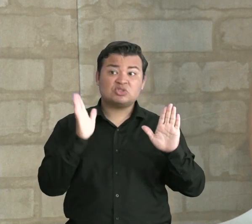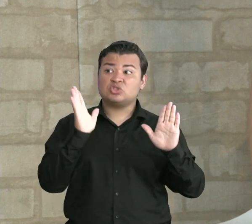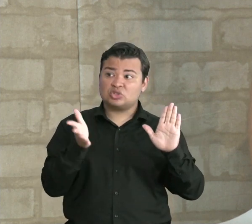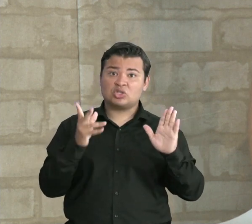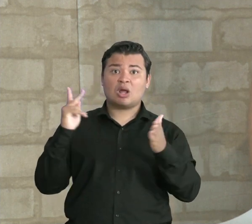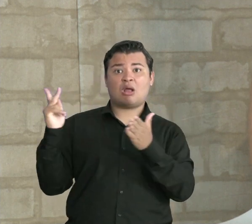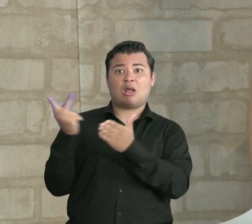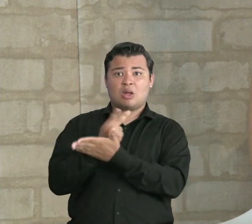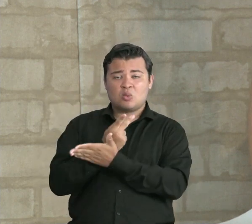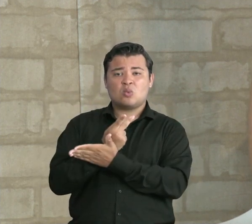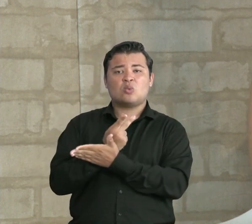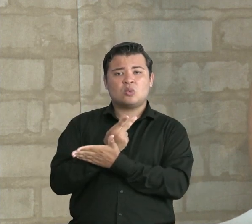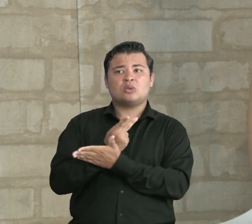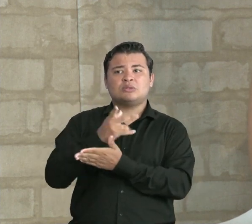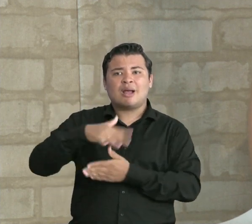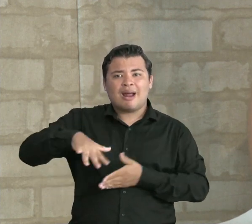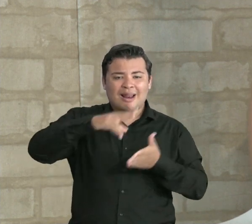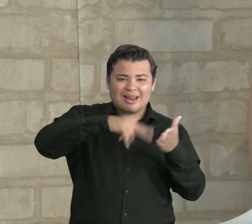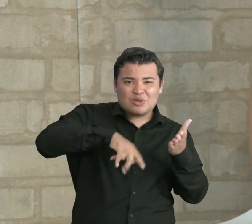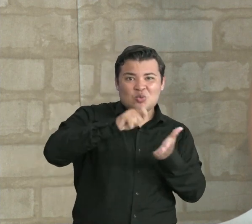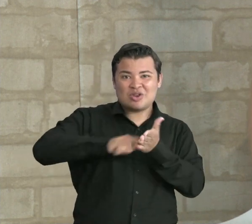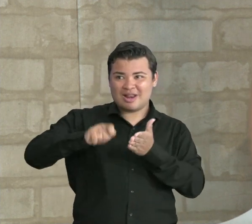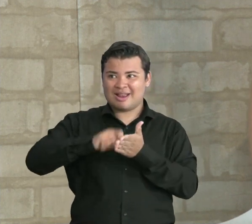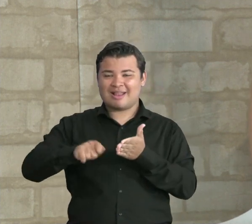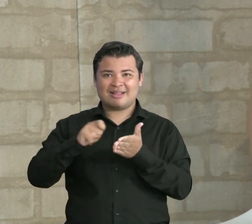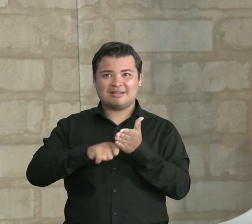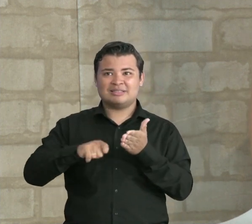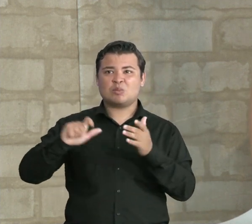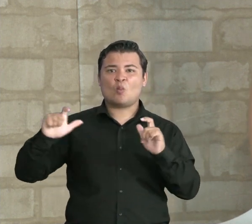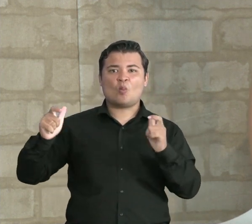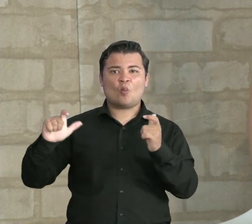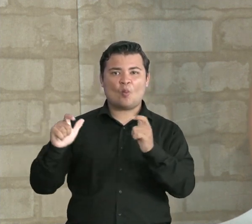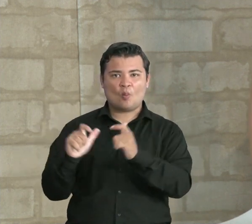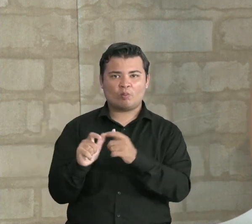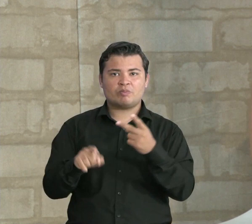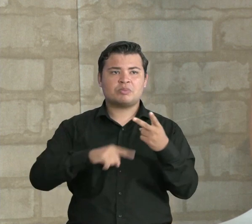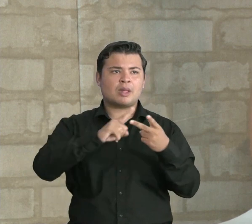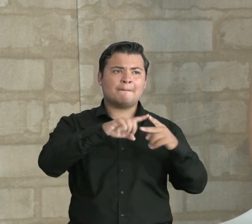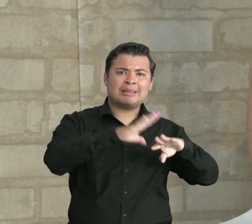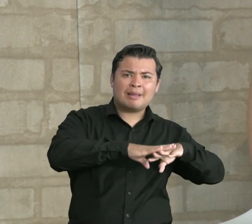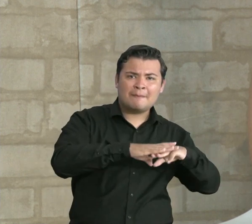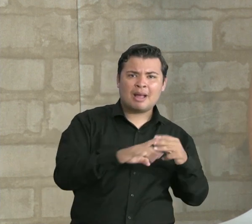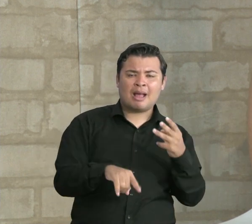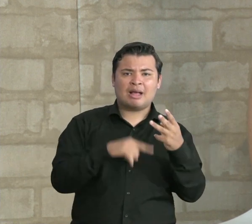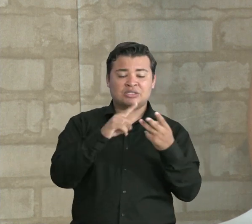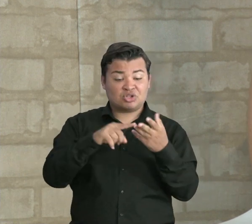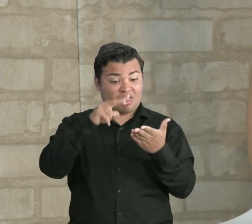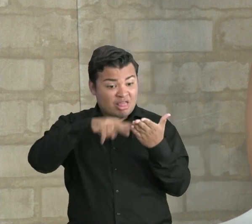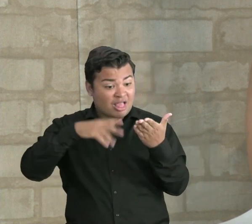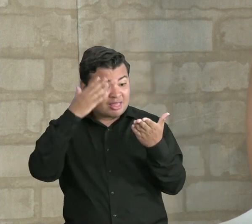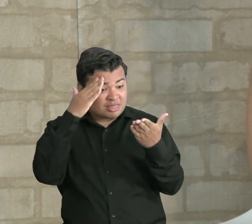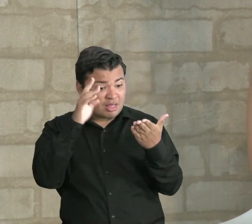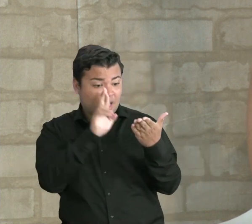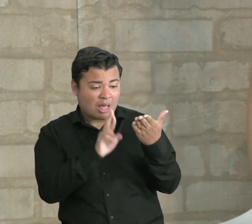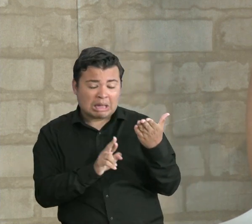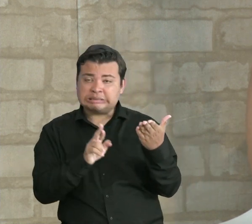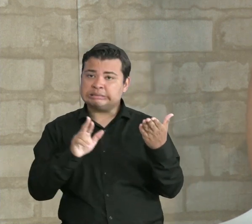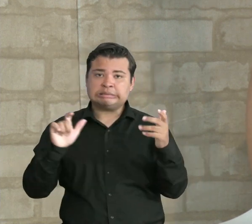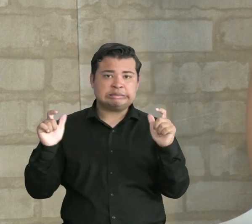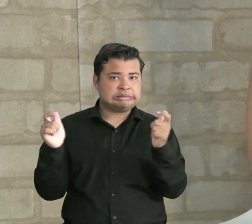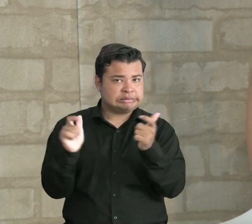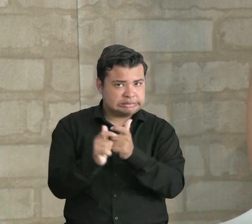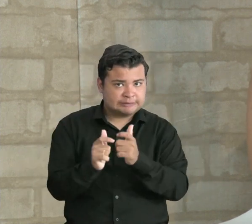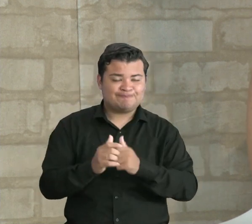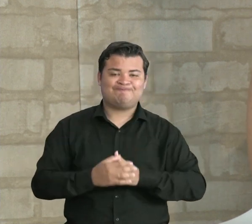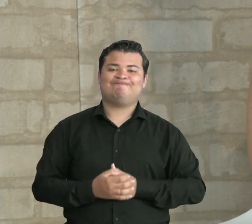drástica no ponto de vista da leitura e escrita, na matemática, interpretação, então, em todos os níveis.